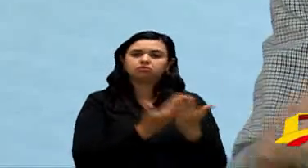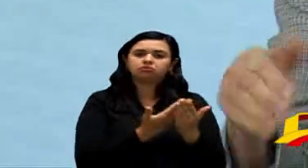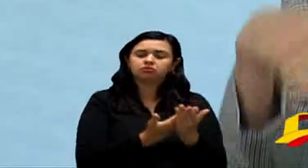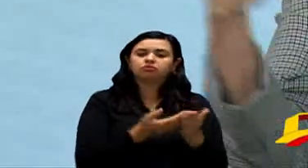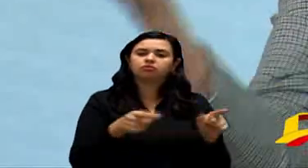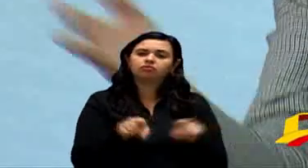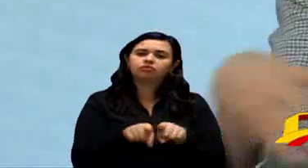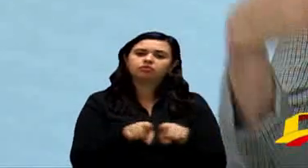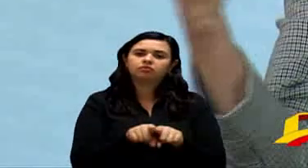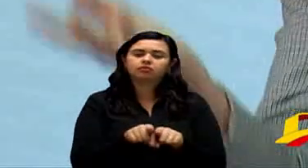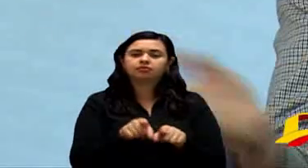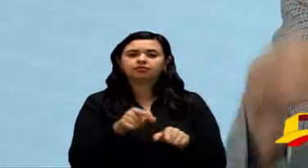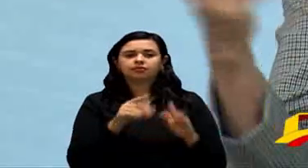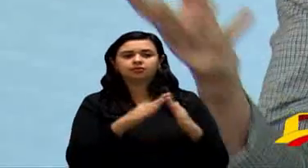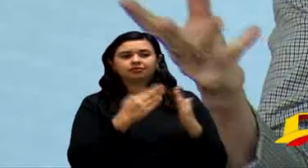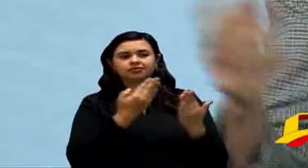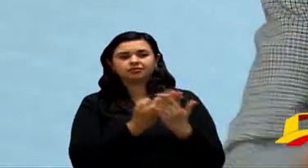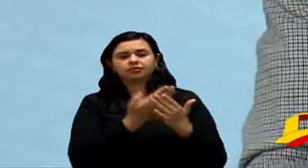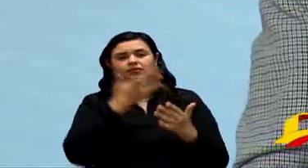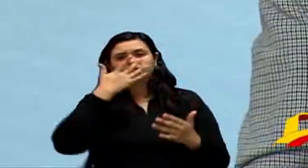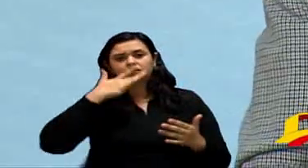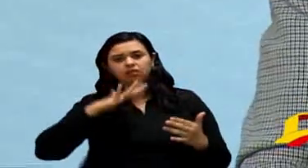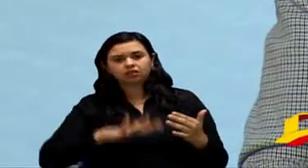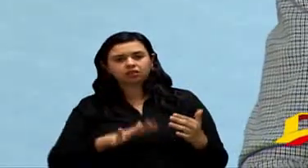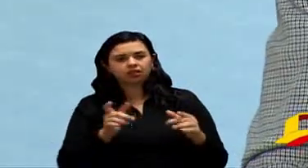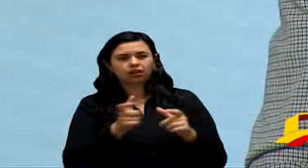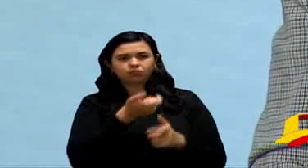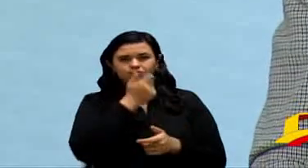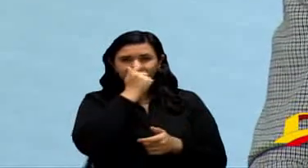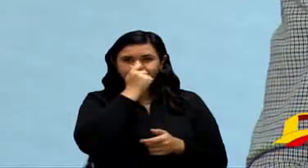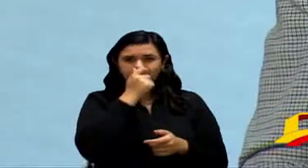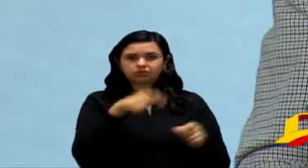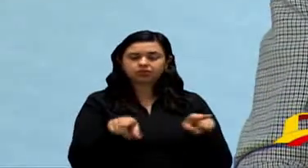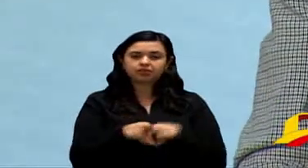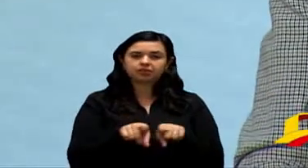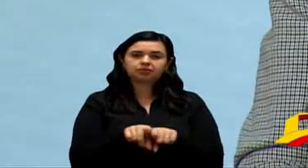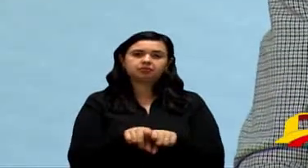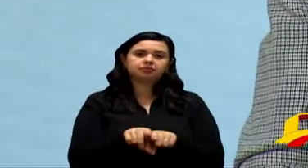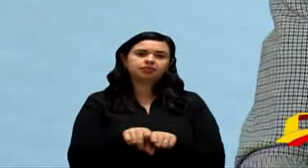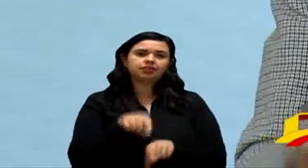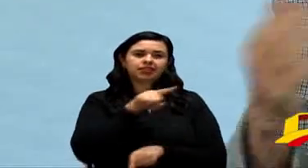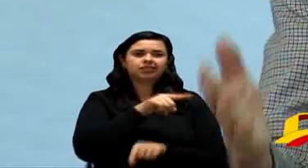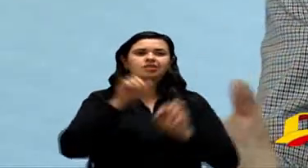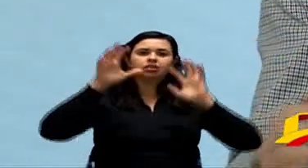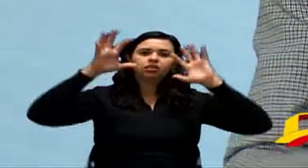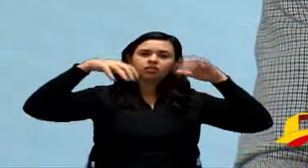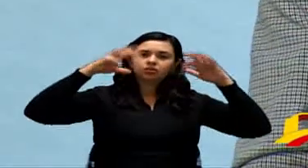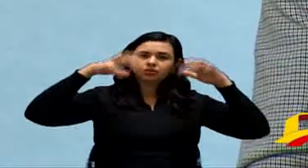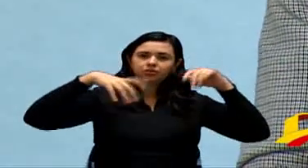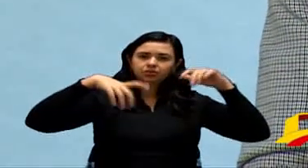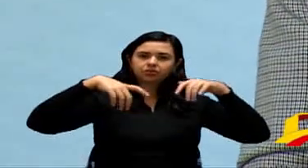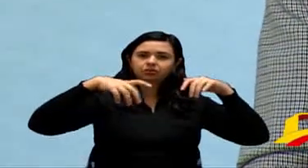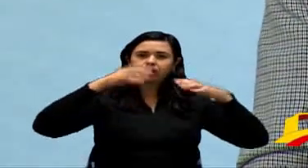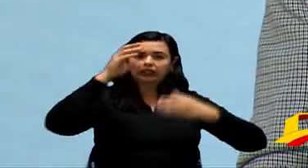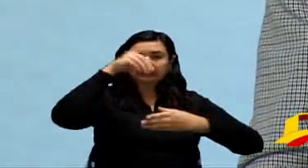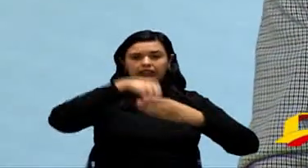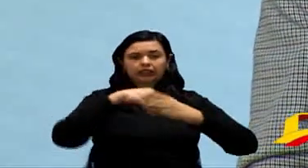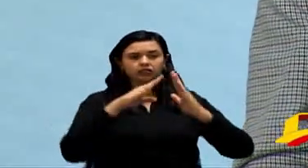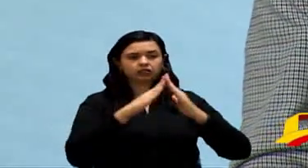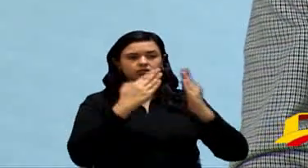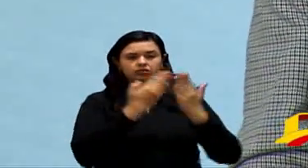escolas que não não foram não suportaram o mínimo de chuva e ficaram alagadas